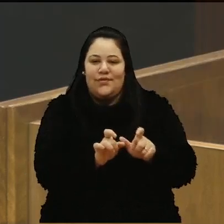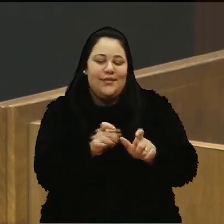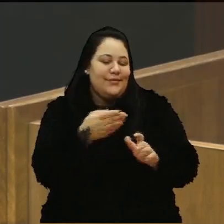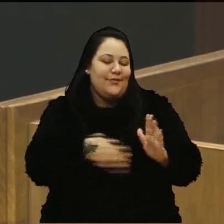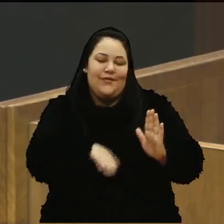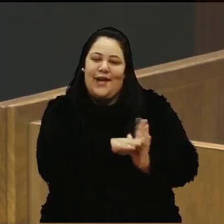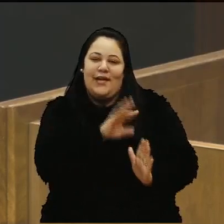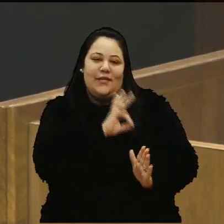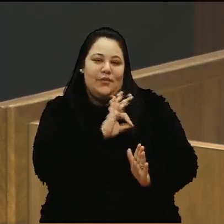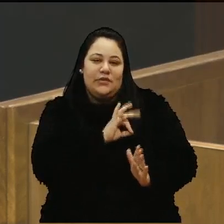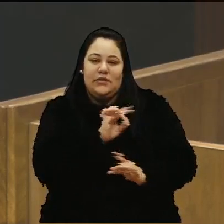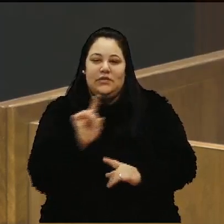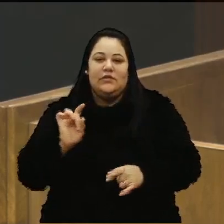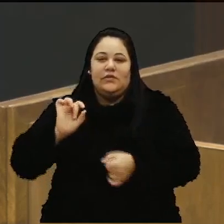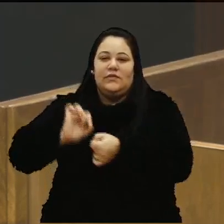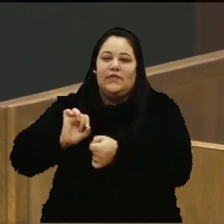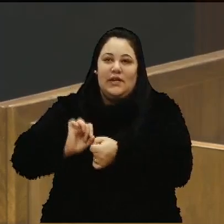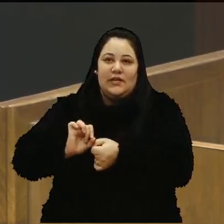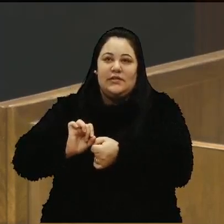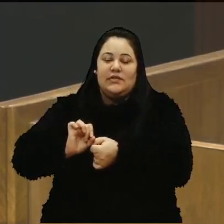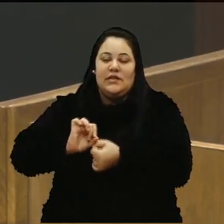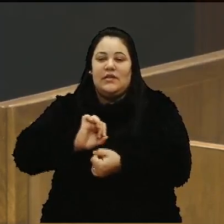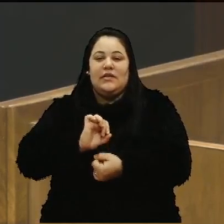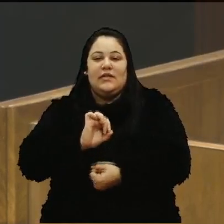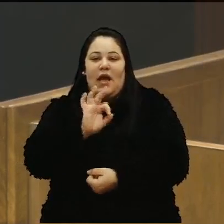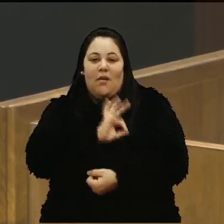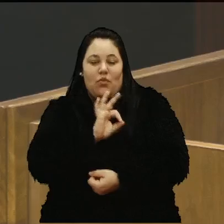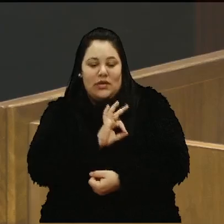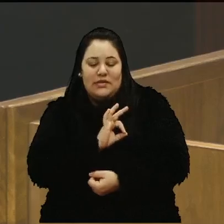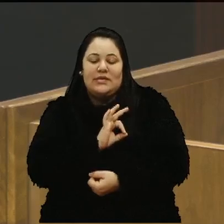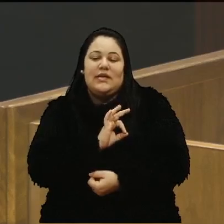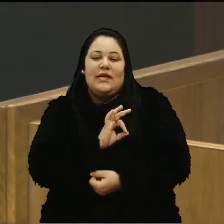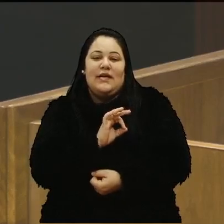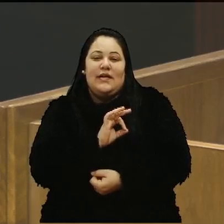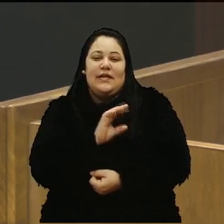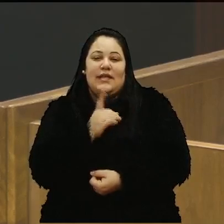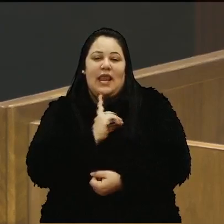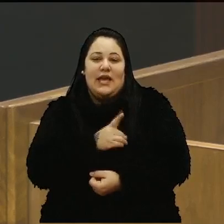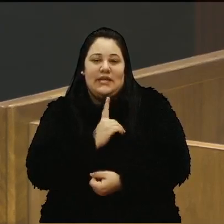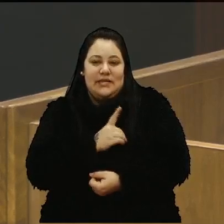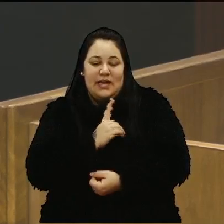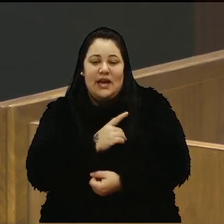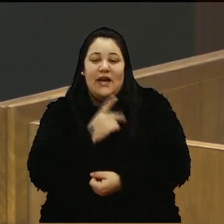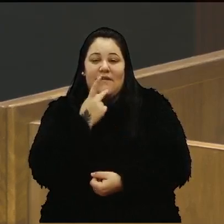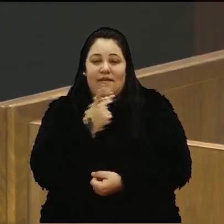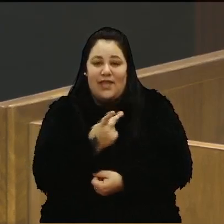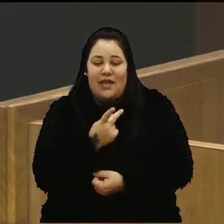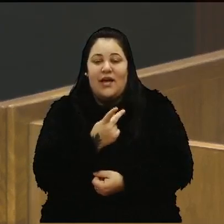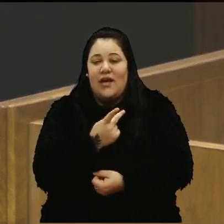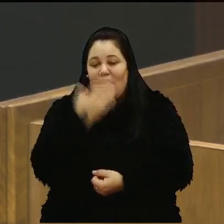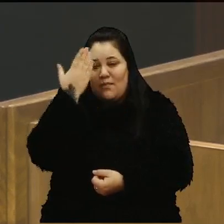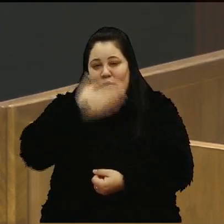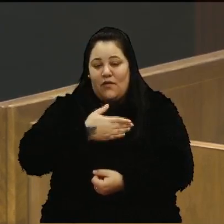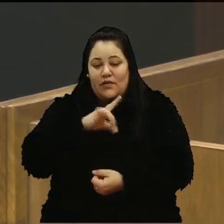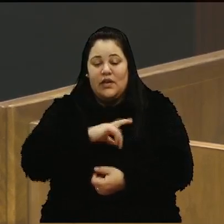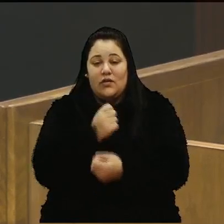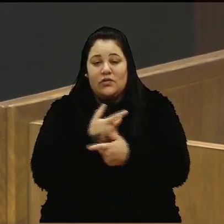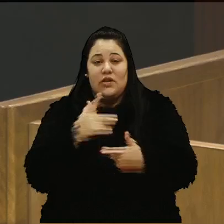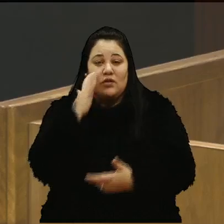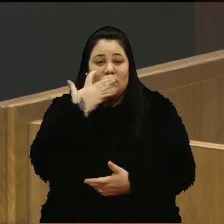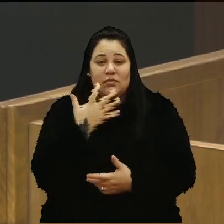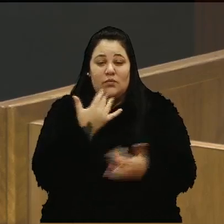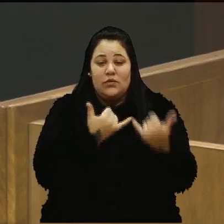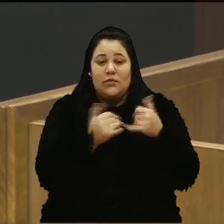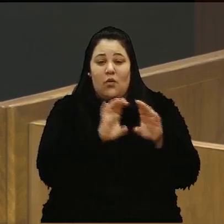não fazem a questão, não vão na delegacia fazer o relato, mas a gente tem várias situações que aconteceram, por exemplo, na comunidade